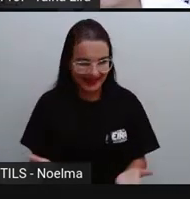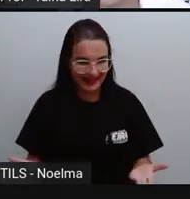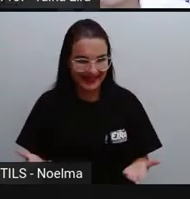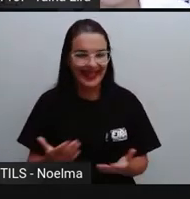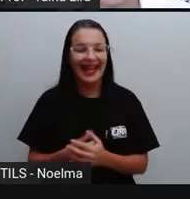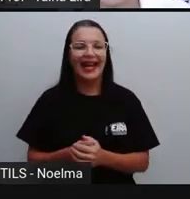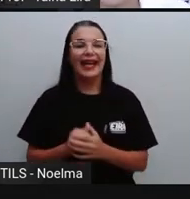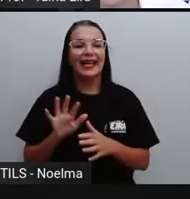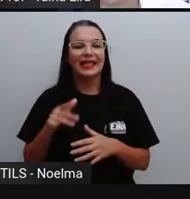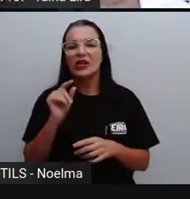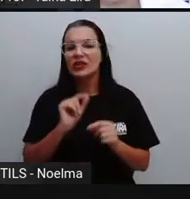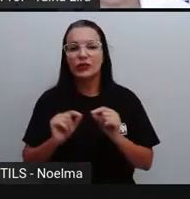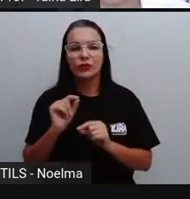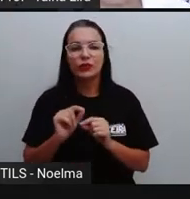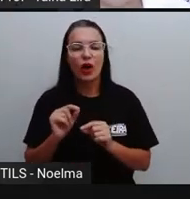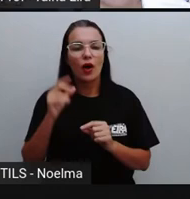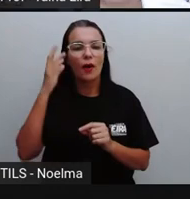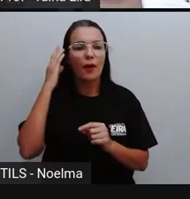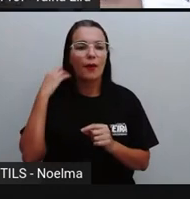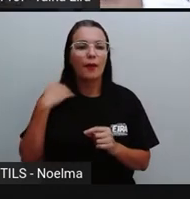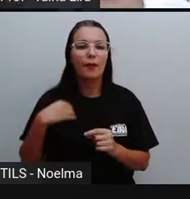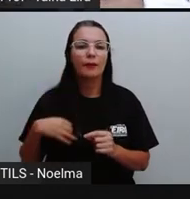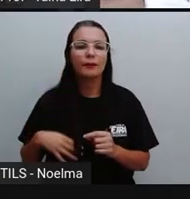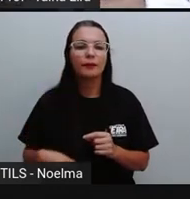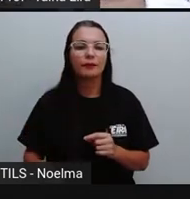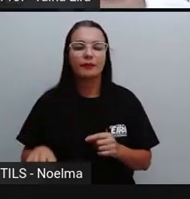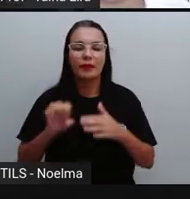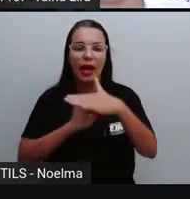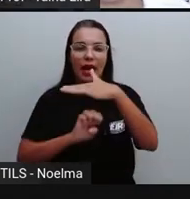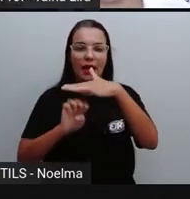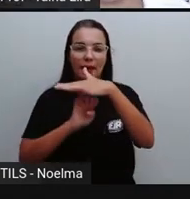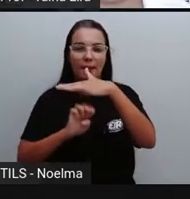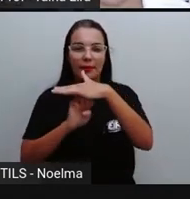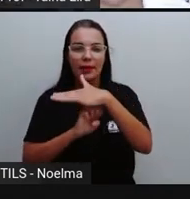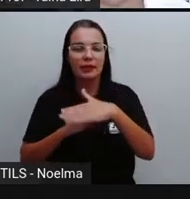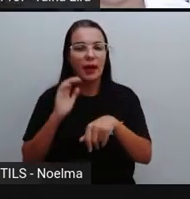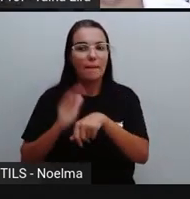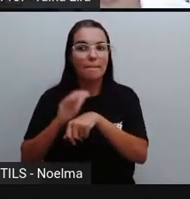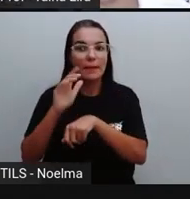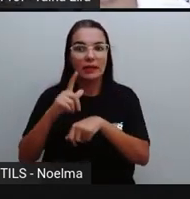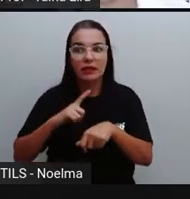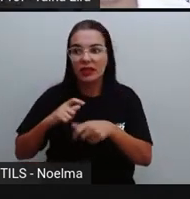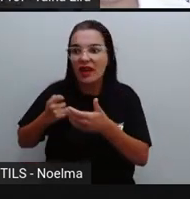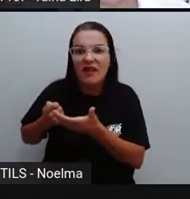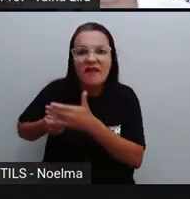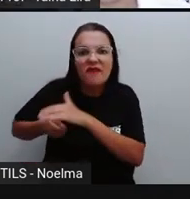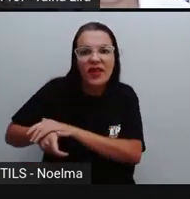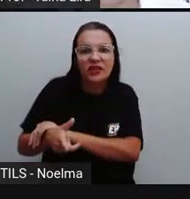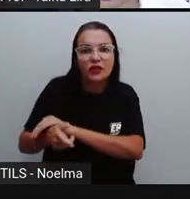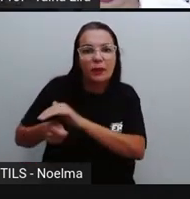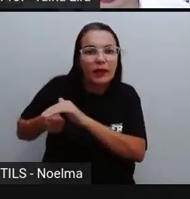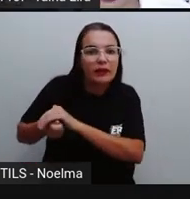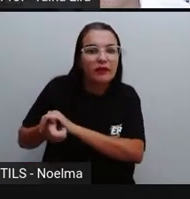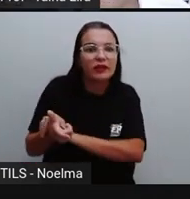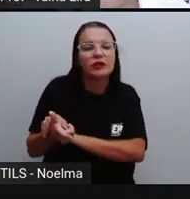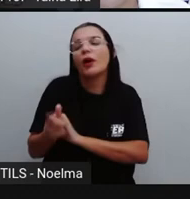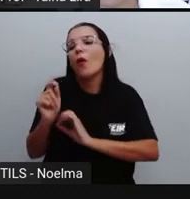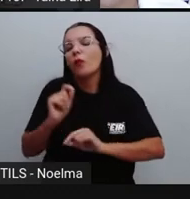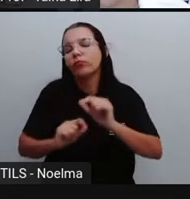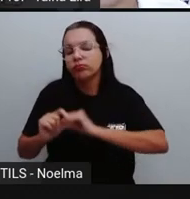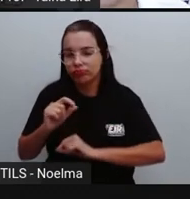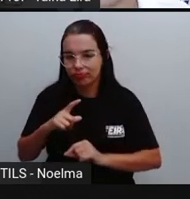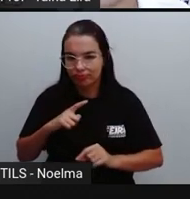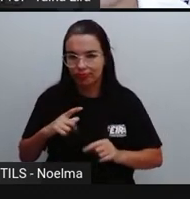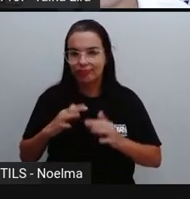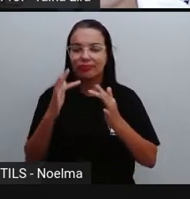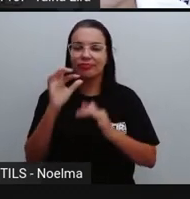Então, geralmente as empresas, o que elas mais investem, o que elas mais usam aí nos seus cartazes é o